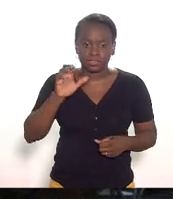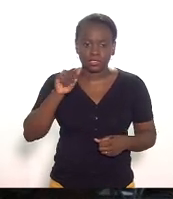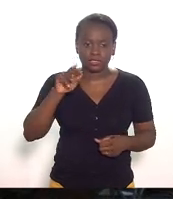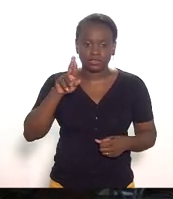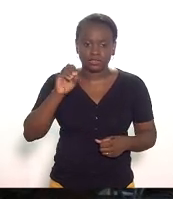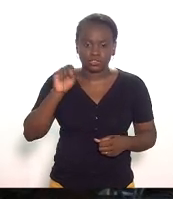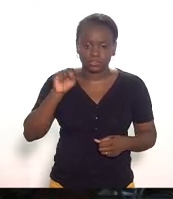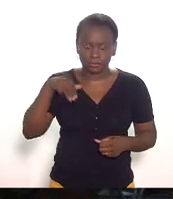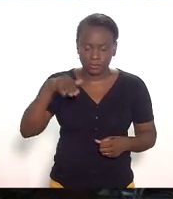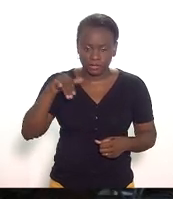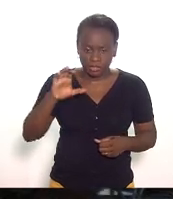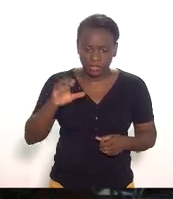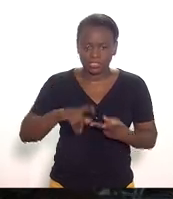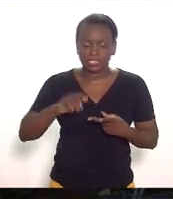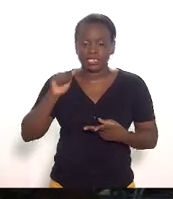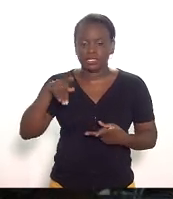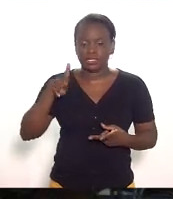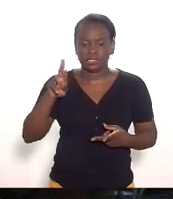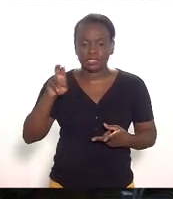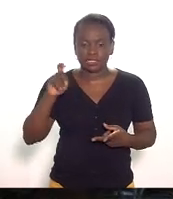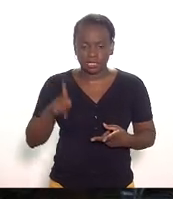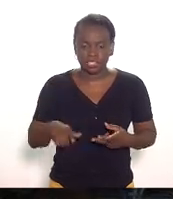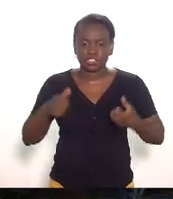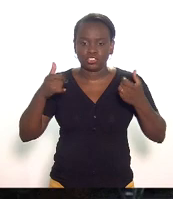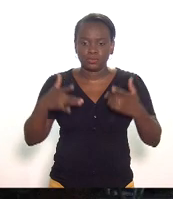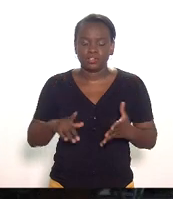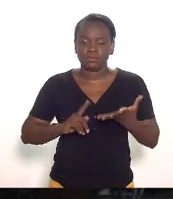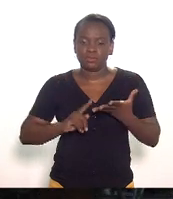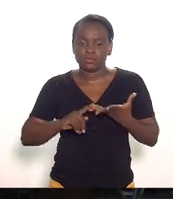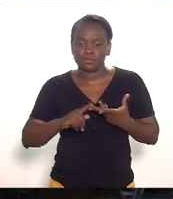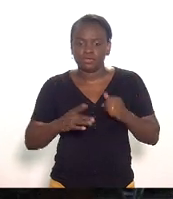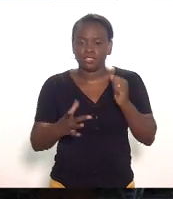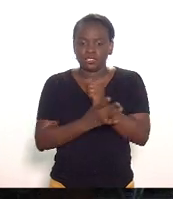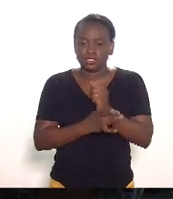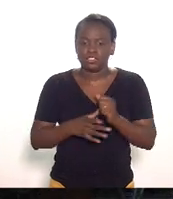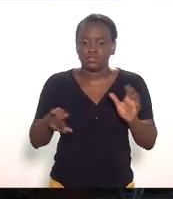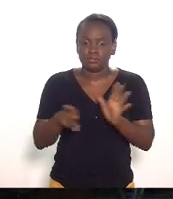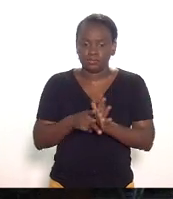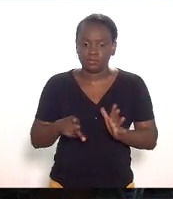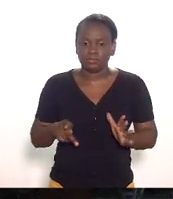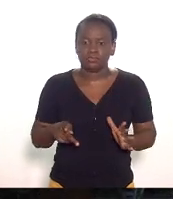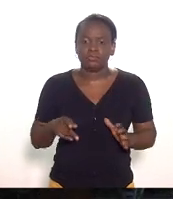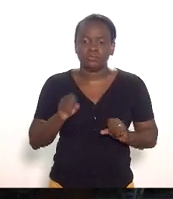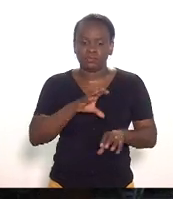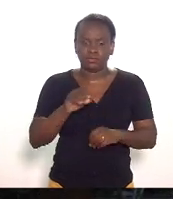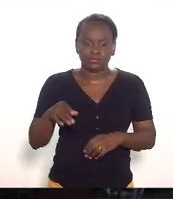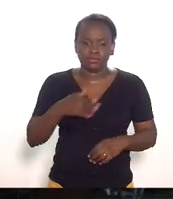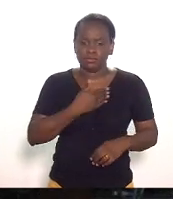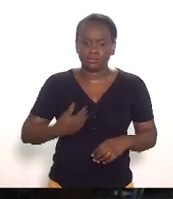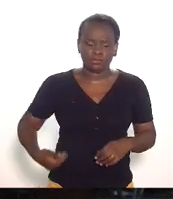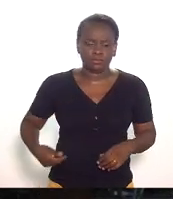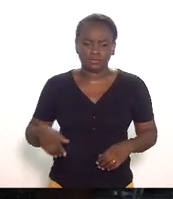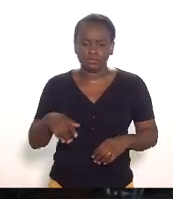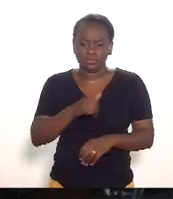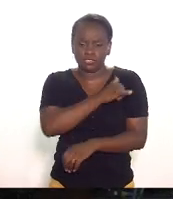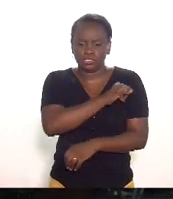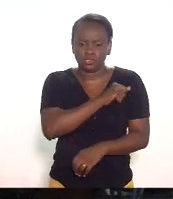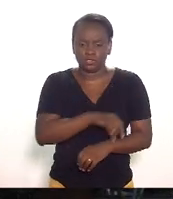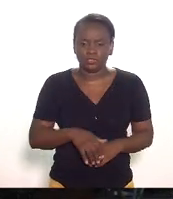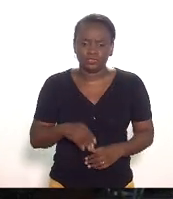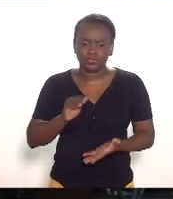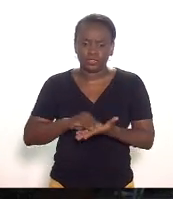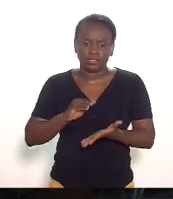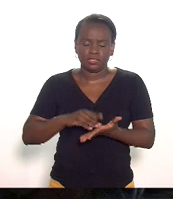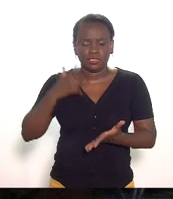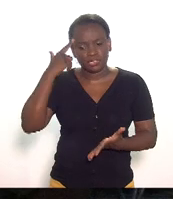e André Siciliano, que dispõe sobre as garantias condicionais no ambiente escolar das redes de ensino público e privado no Estado do Rio de Janeiro. Pendendo de